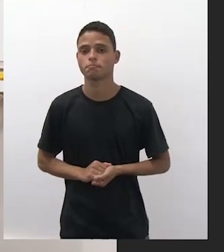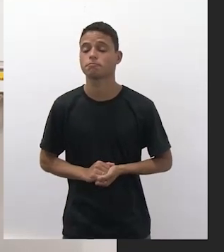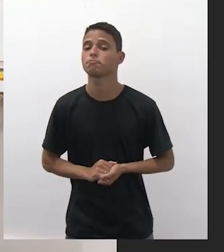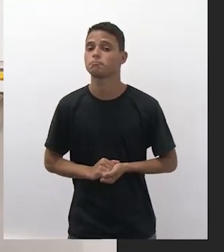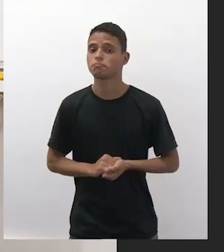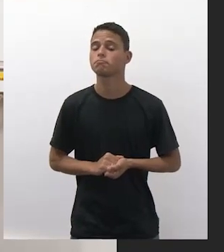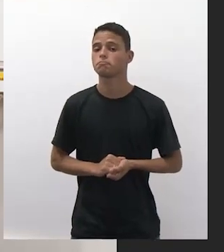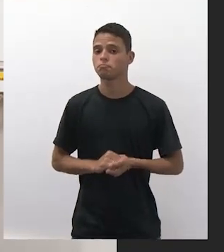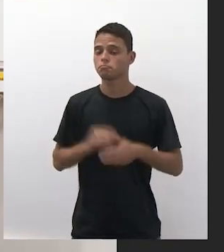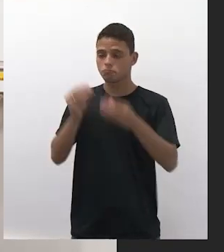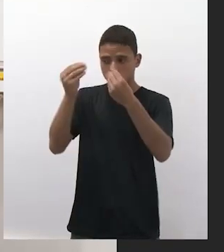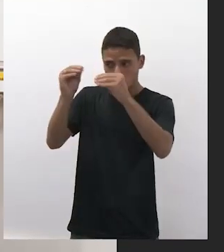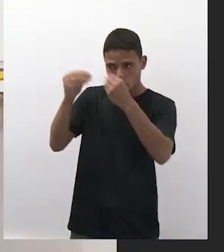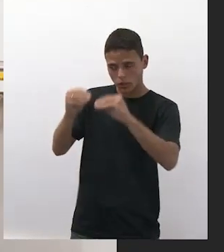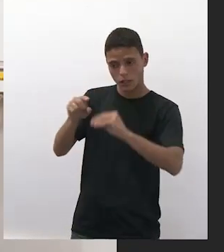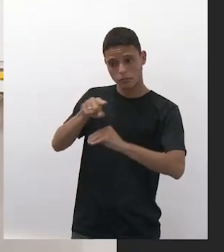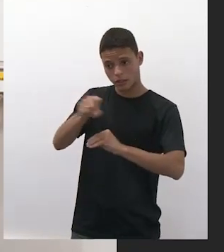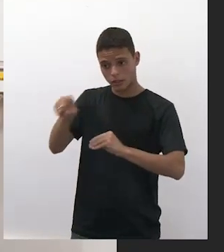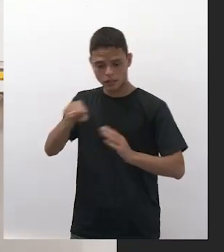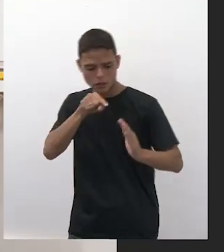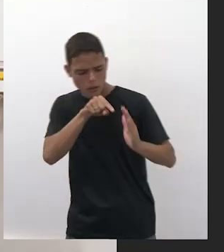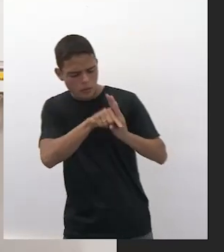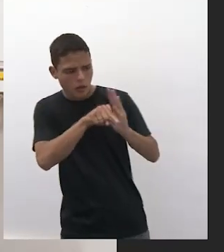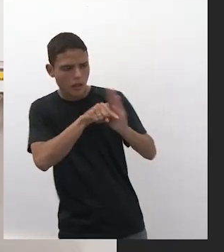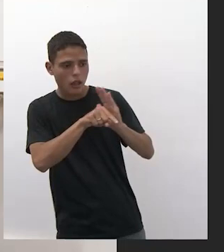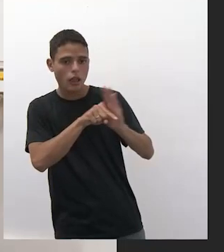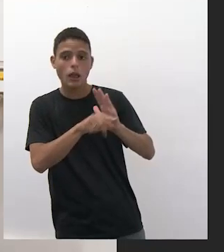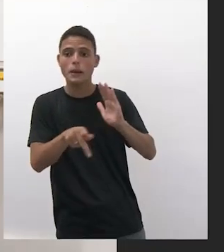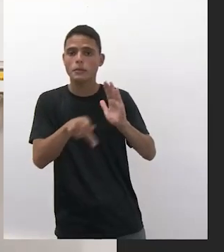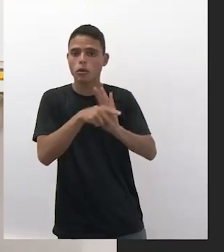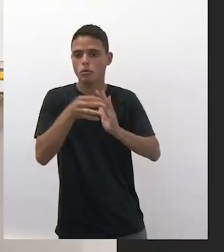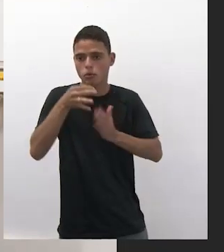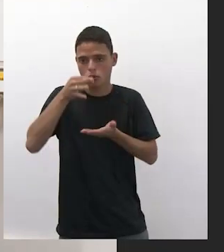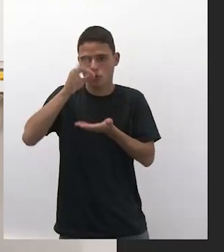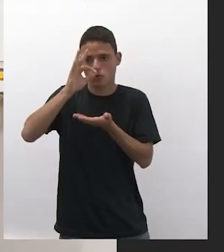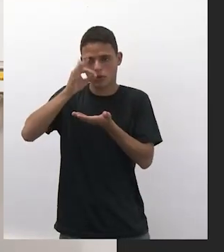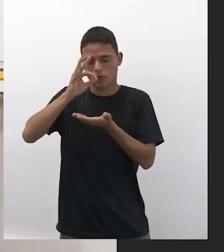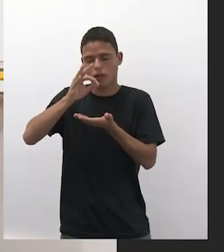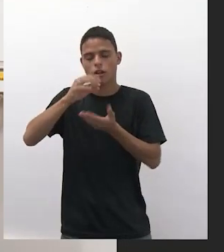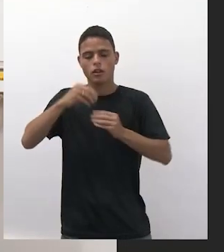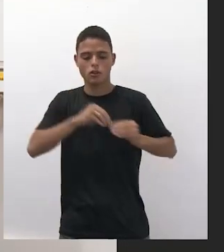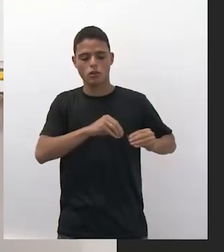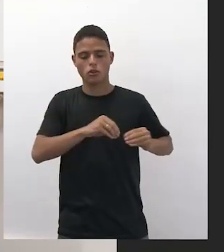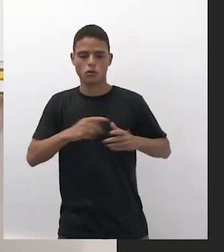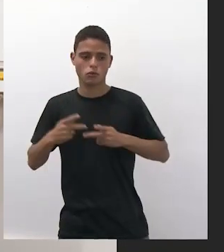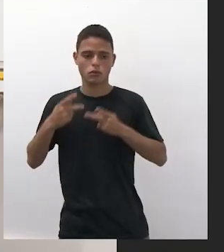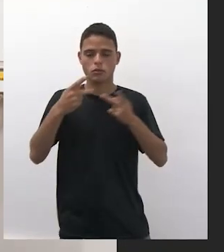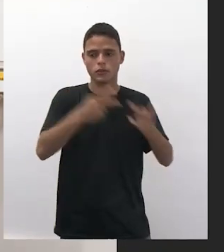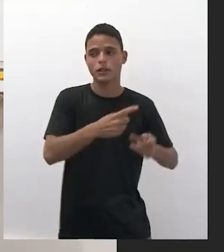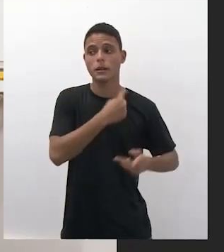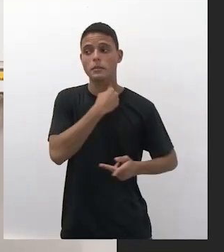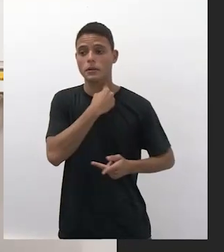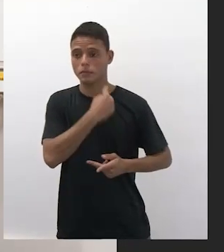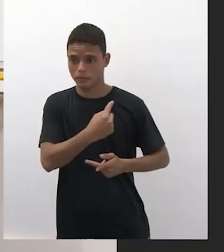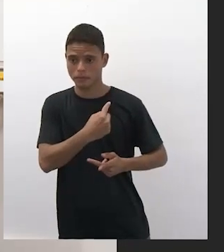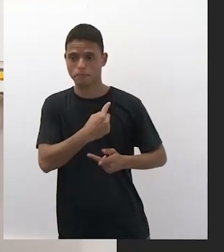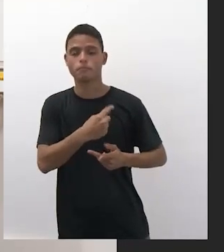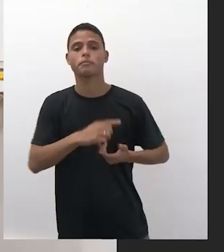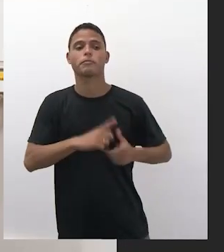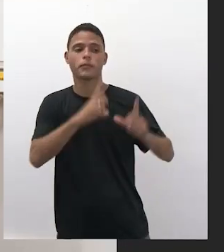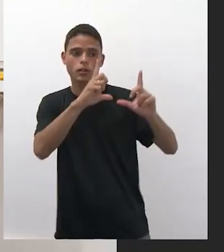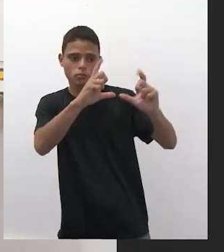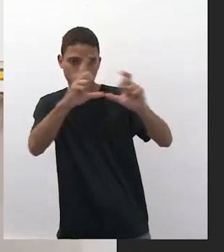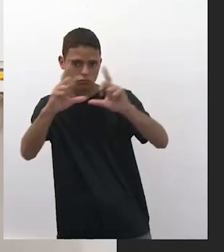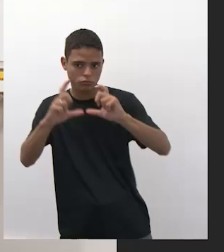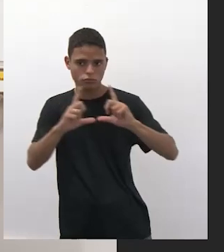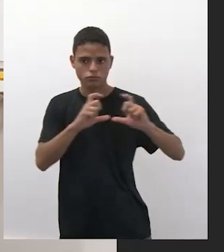pesquisaram sobre o café, então eu fui para Minas, por fotografia, eu trouxe o viveiro